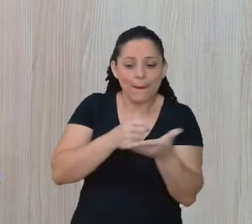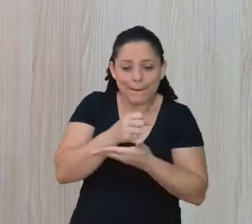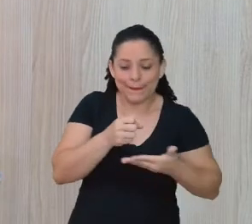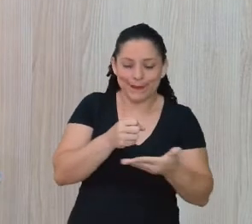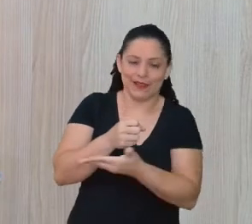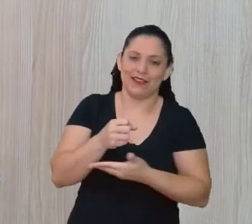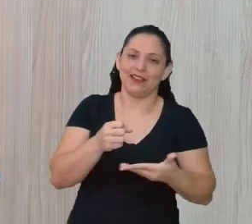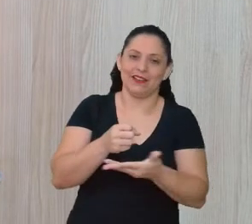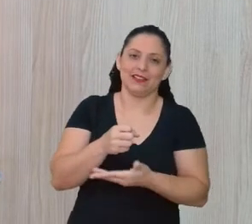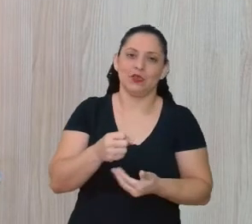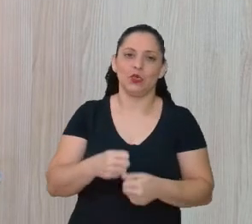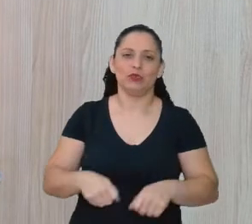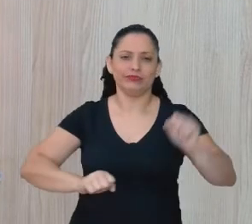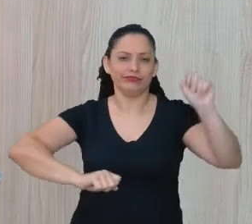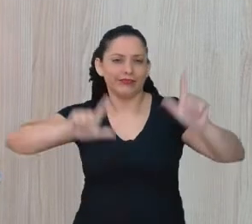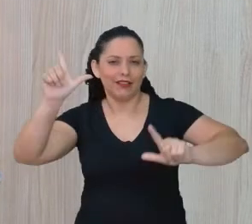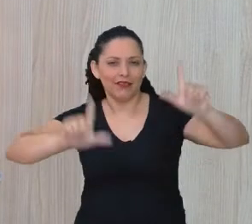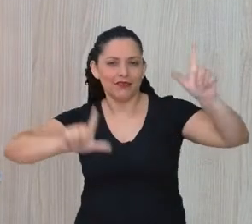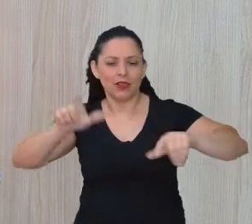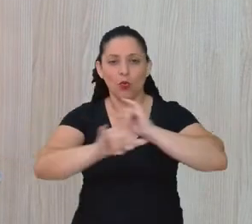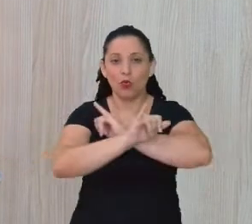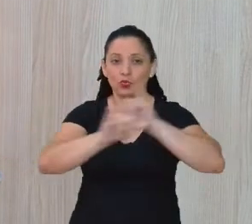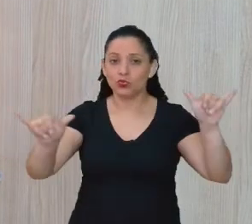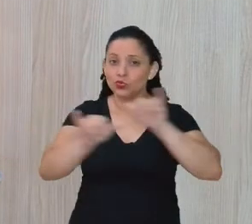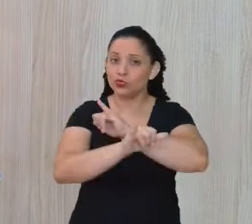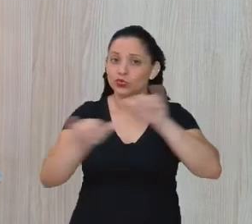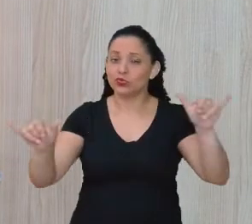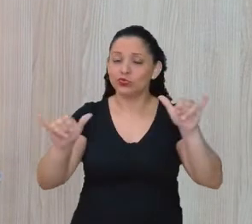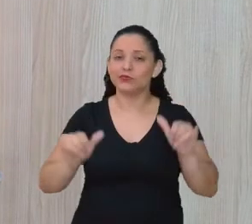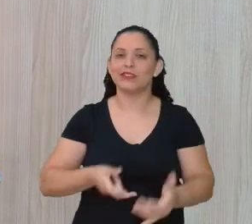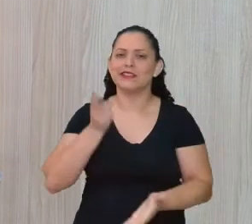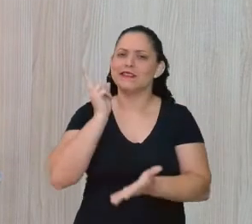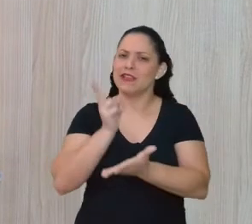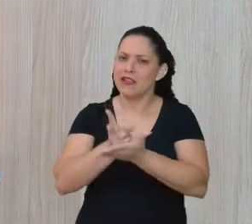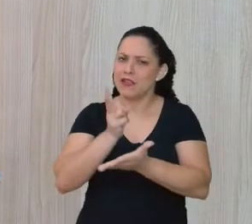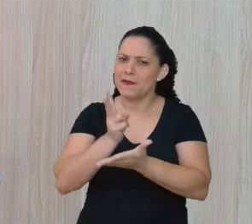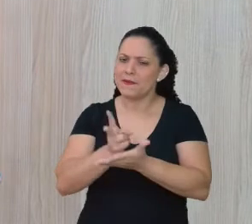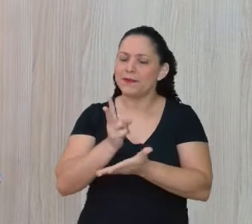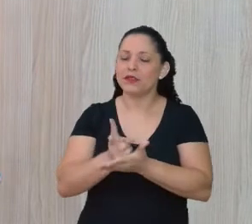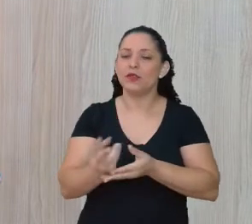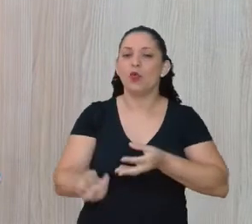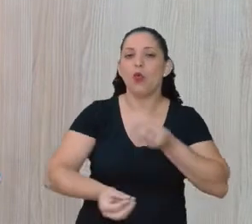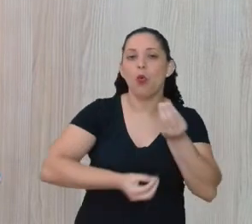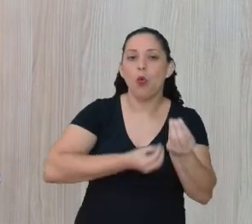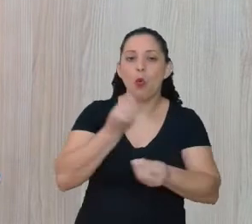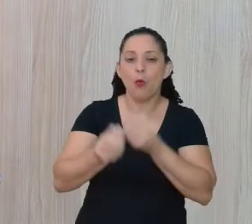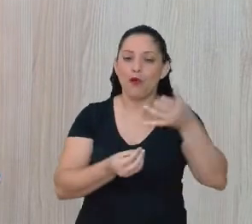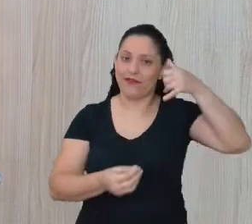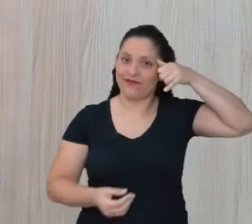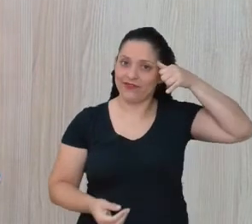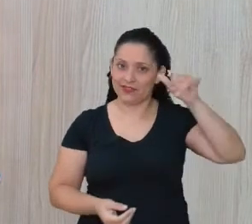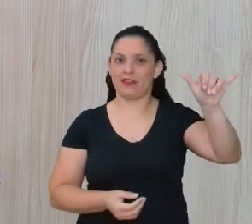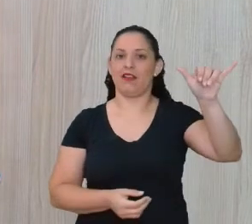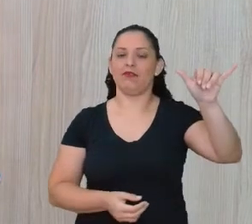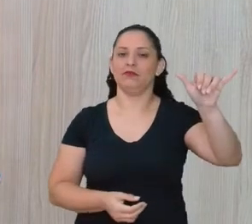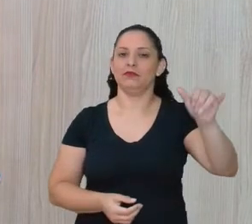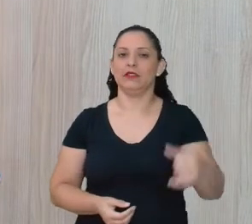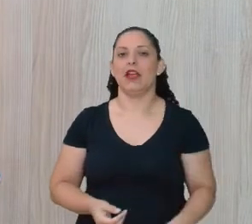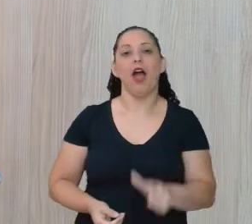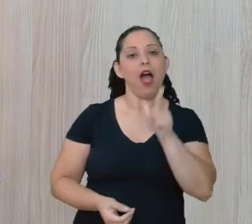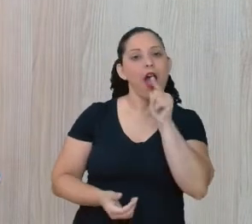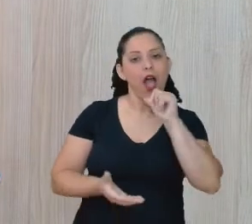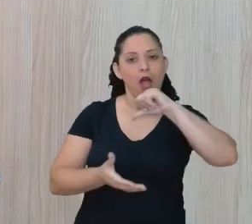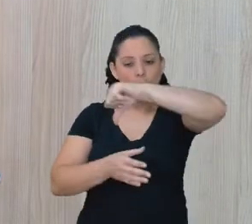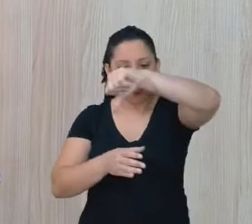sempre via em propagandas, né, orientações de que a forma de prevenir era lavando